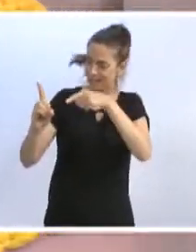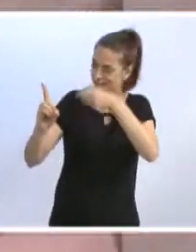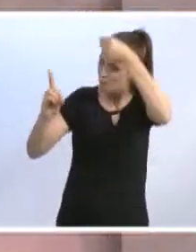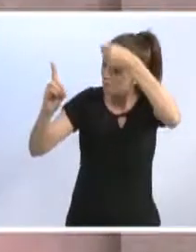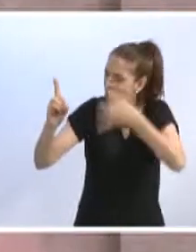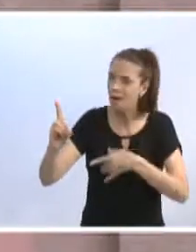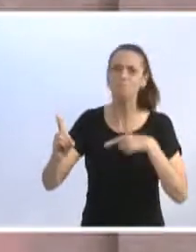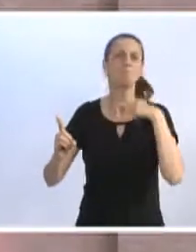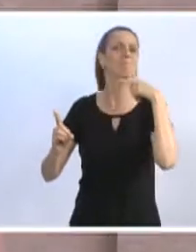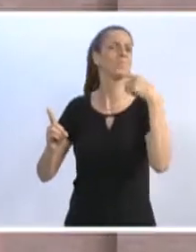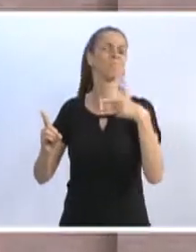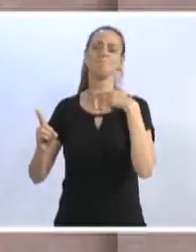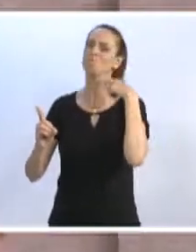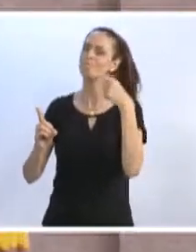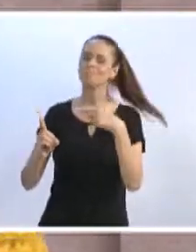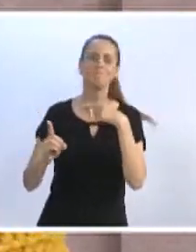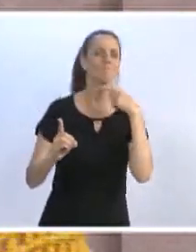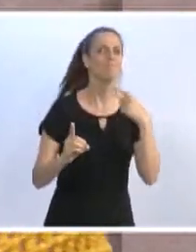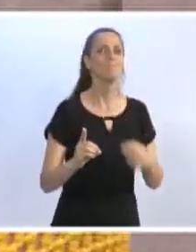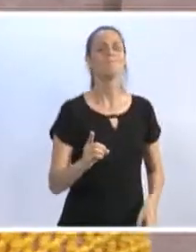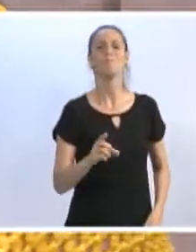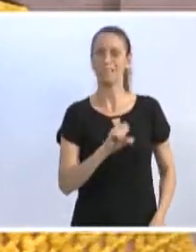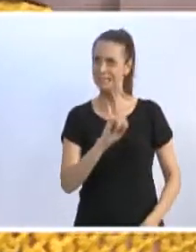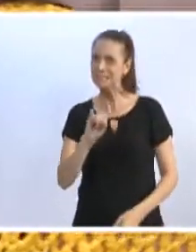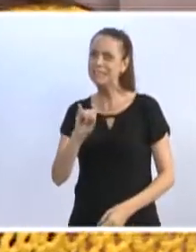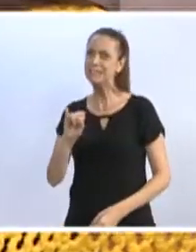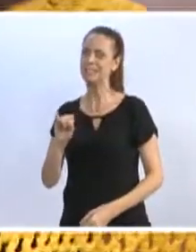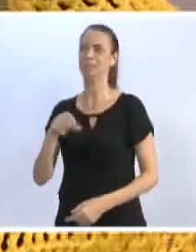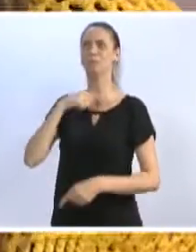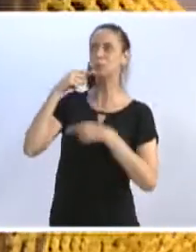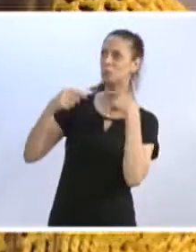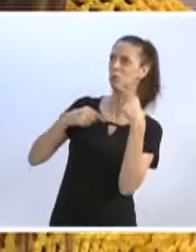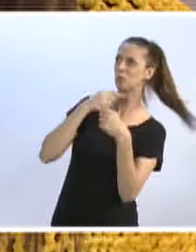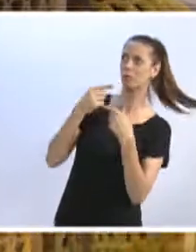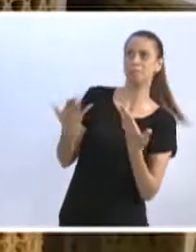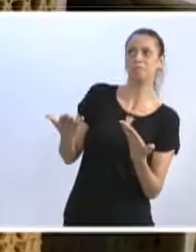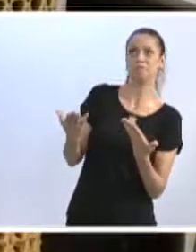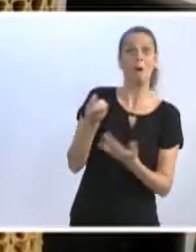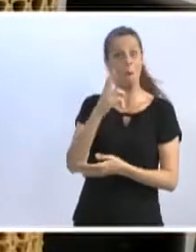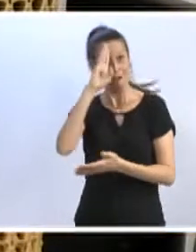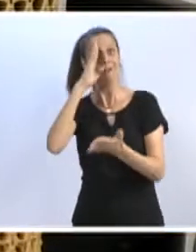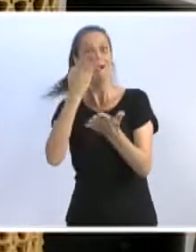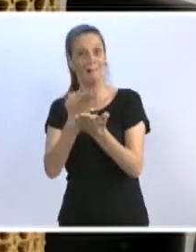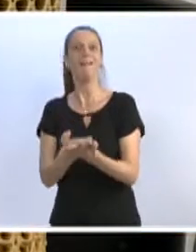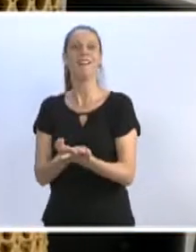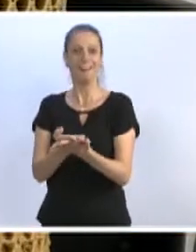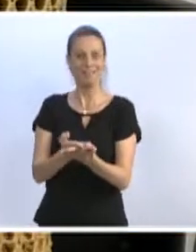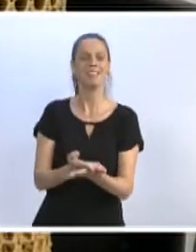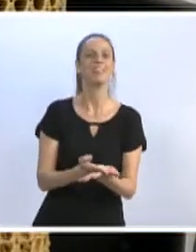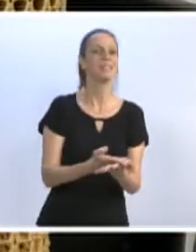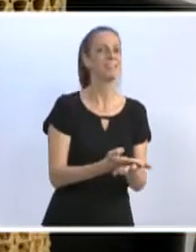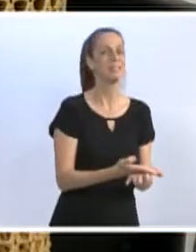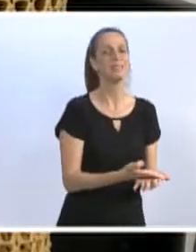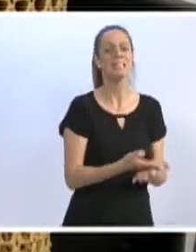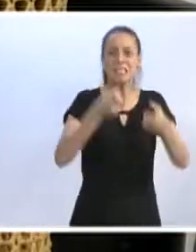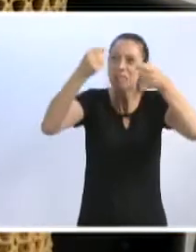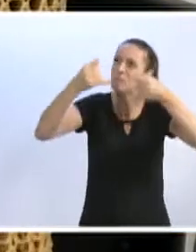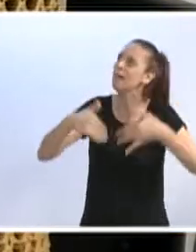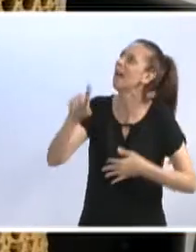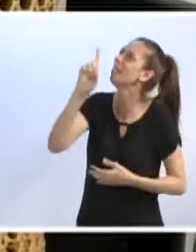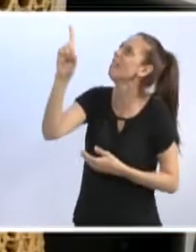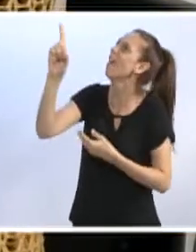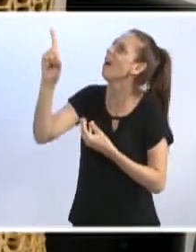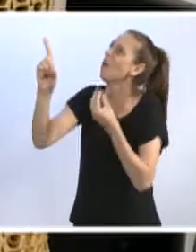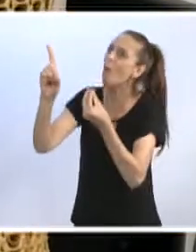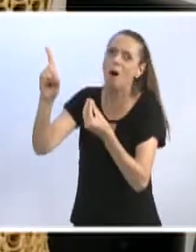ninguém explica Deus. Ou se duvida ou se acredita, ninguém